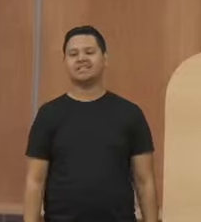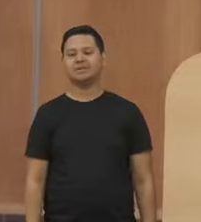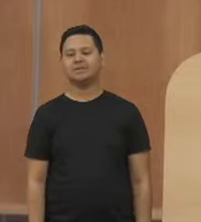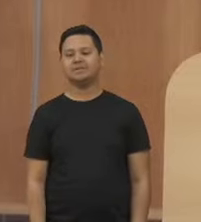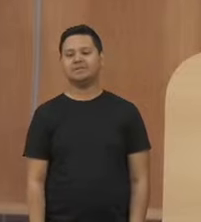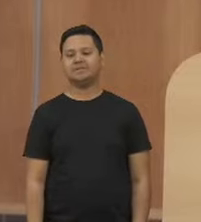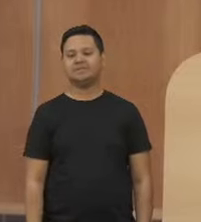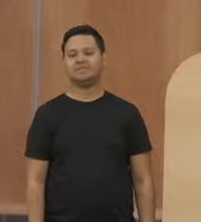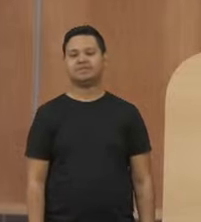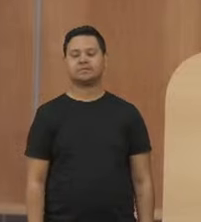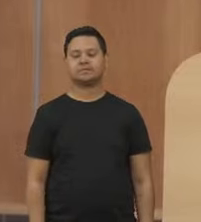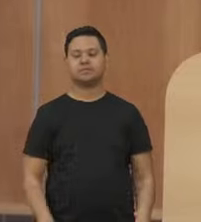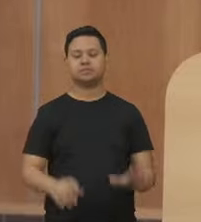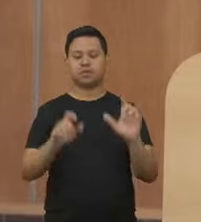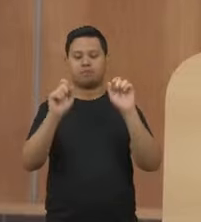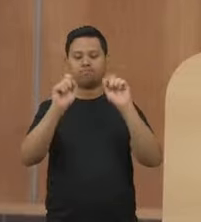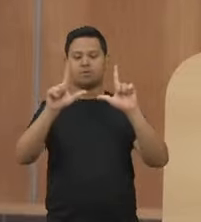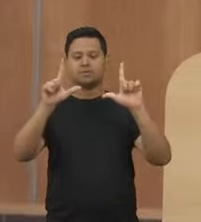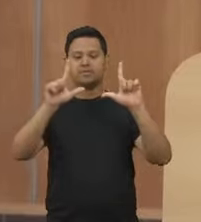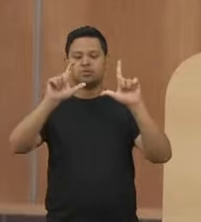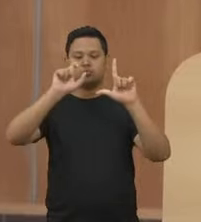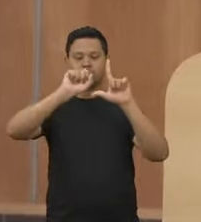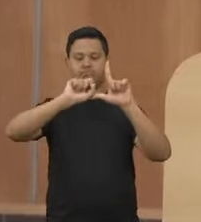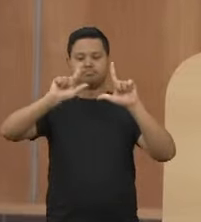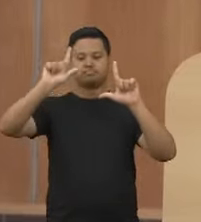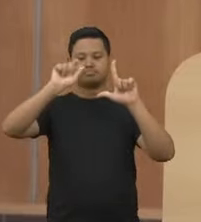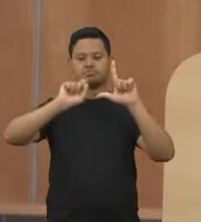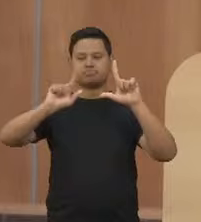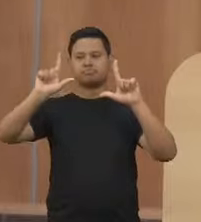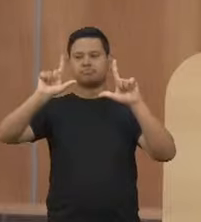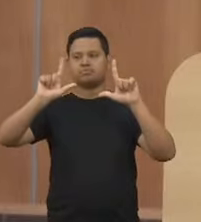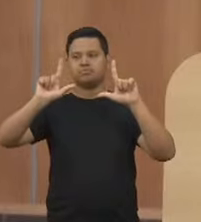Puxa no zoom aqui, essa foto aqui, por favor.